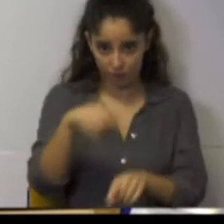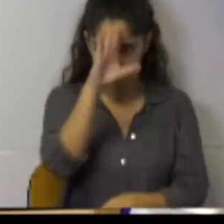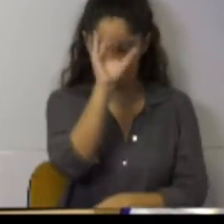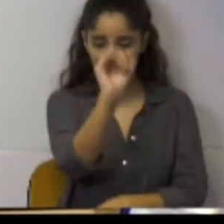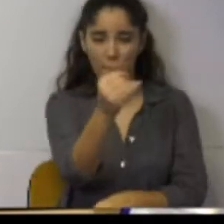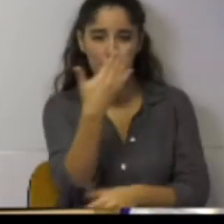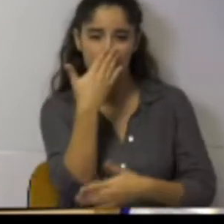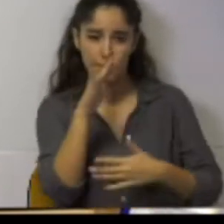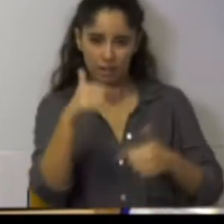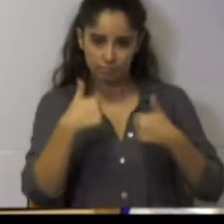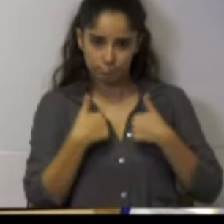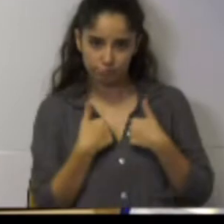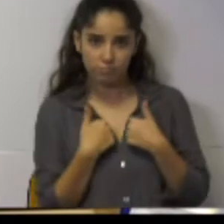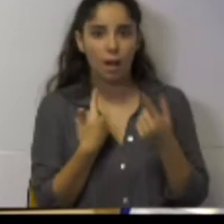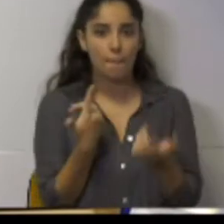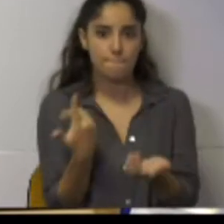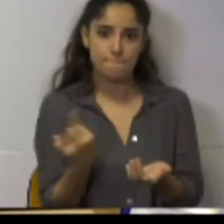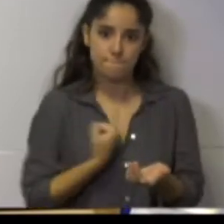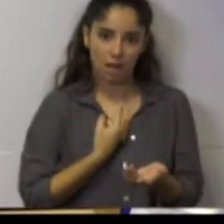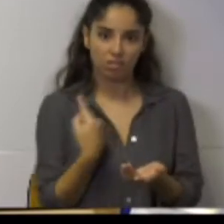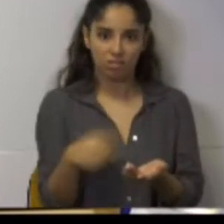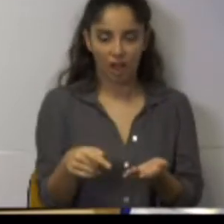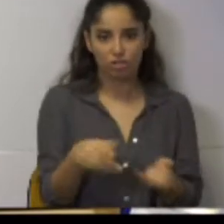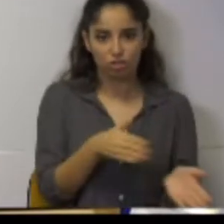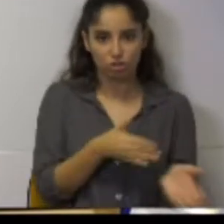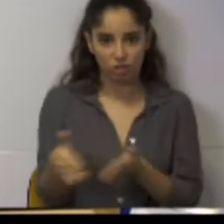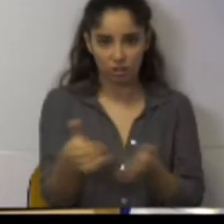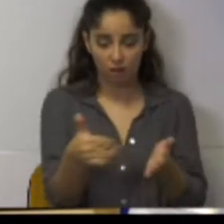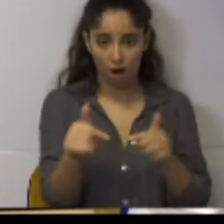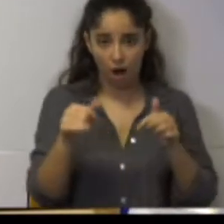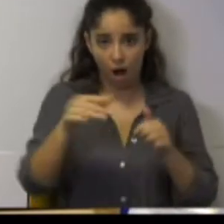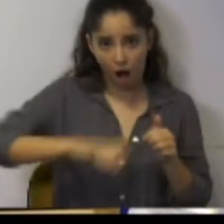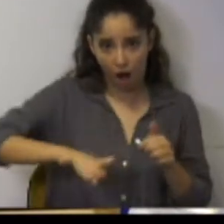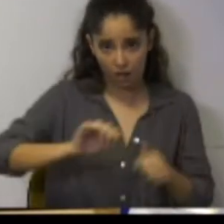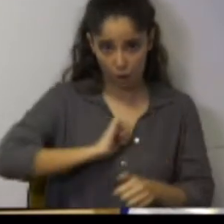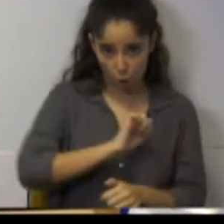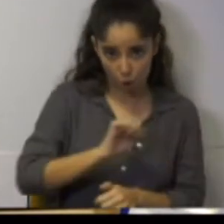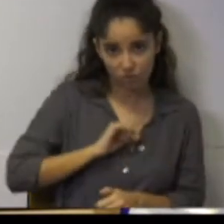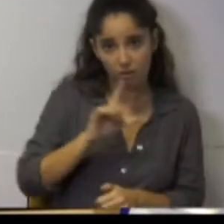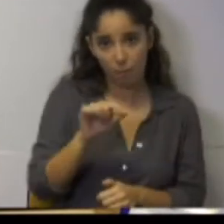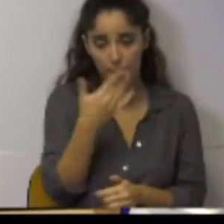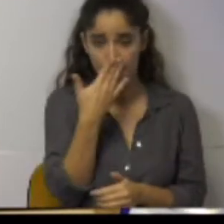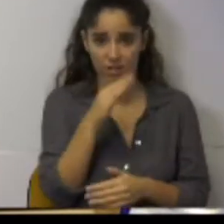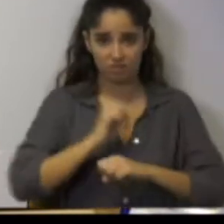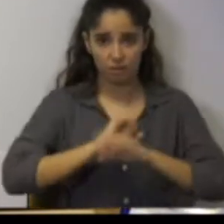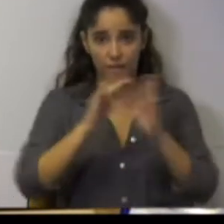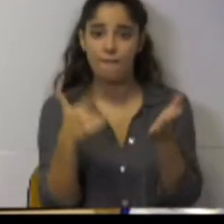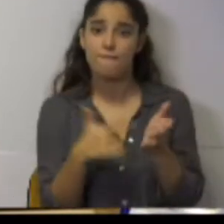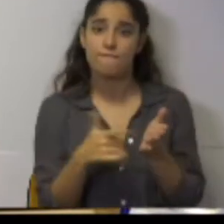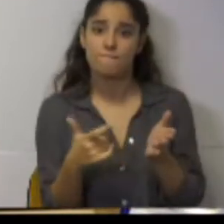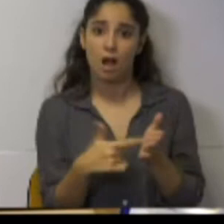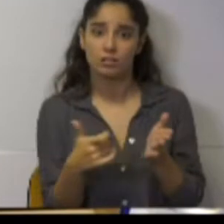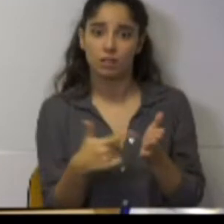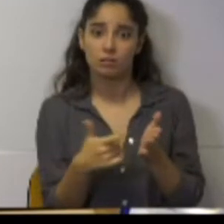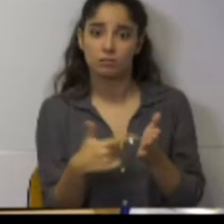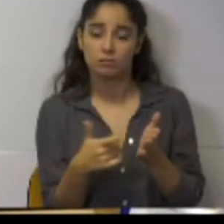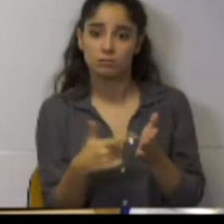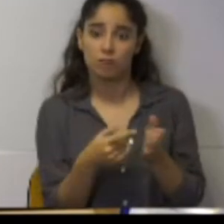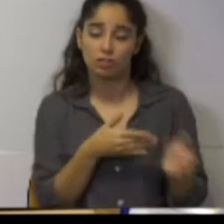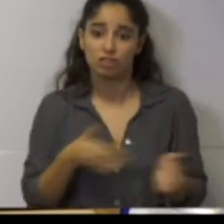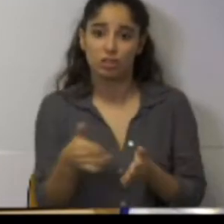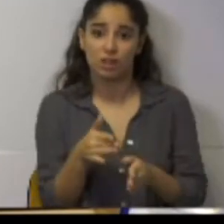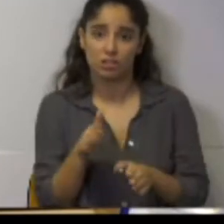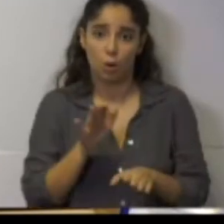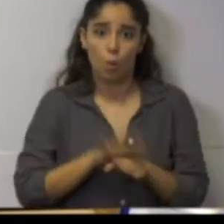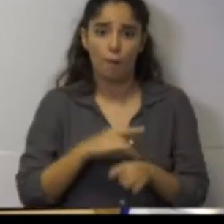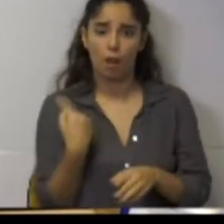que me parece é que é necessário uma estratégia para a nossa região, tal como parece evidente que temos falta dessa estratégia. Porque